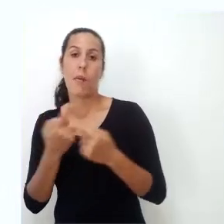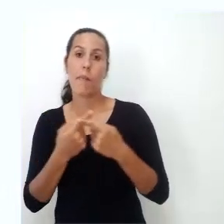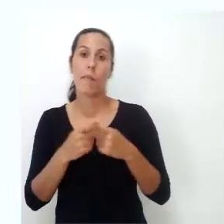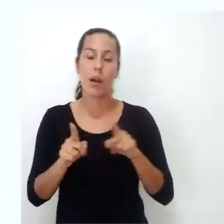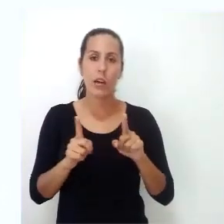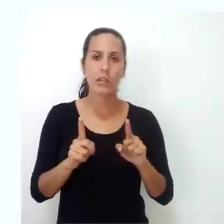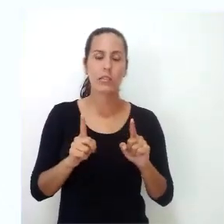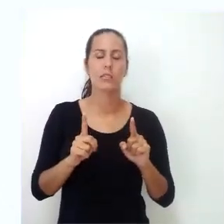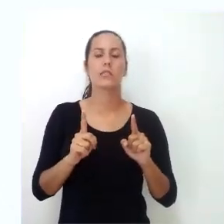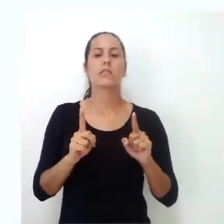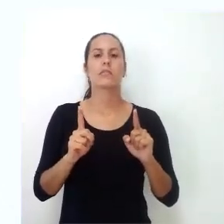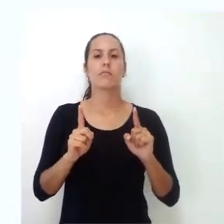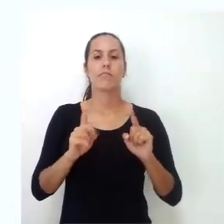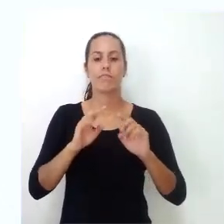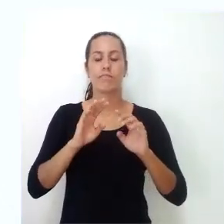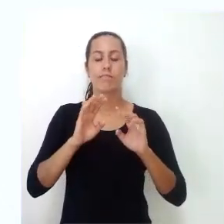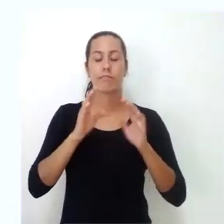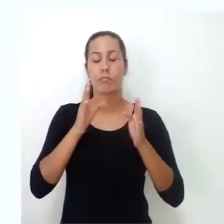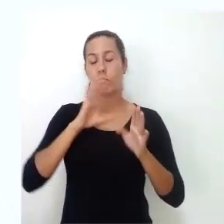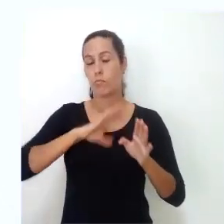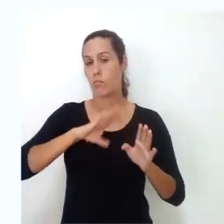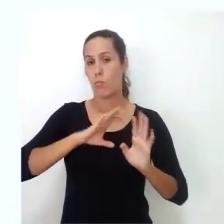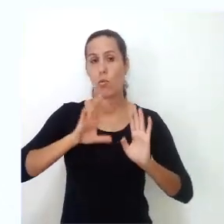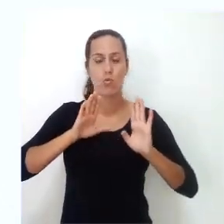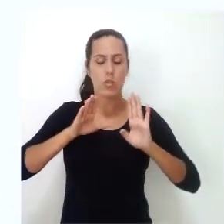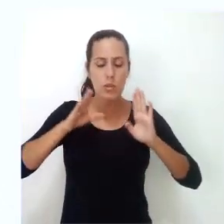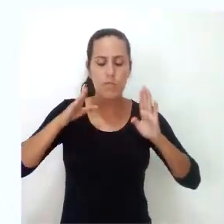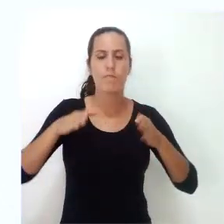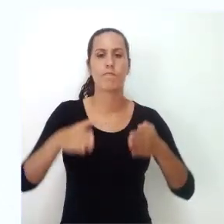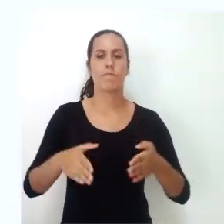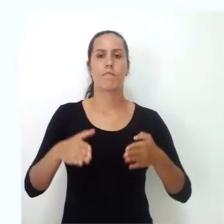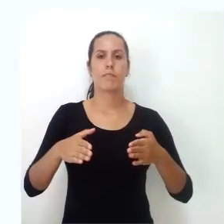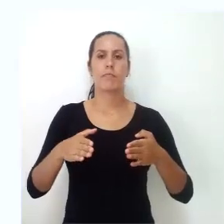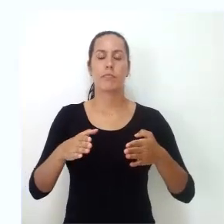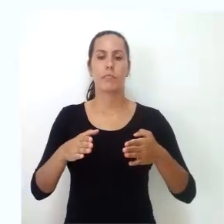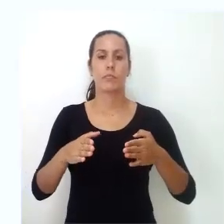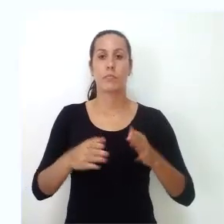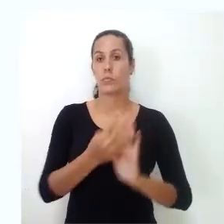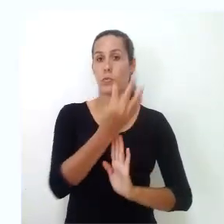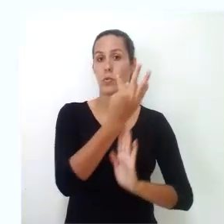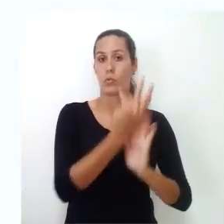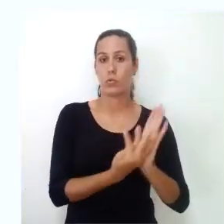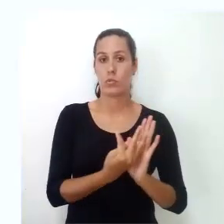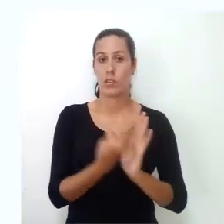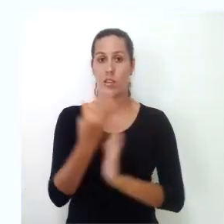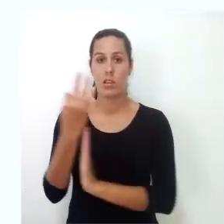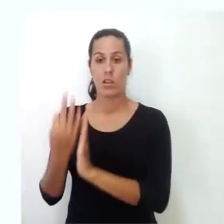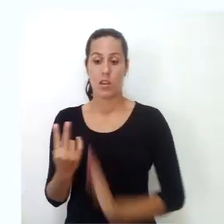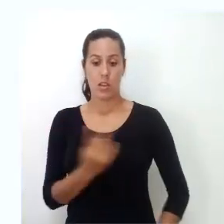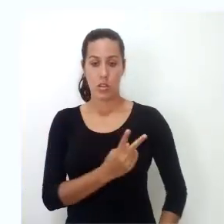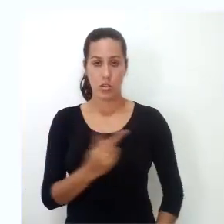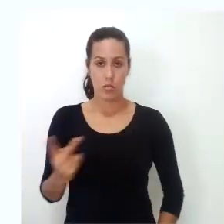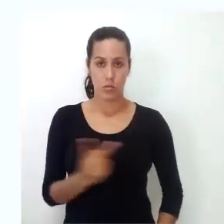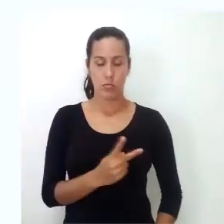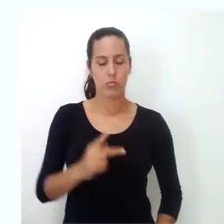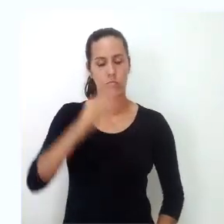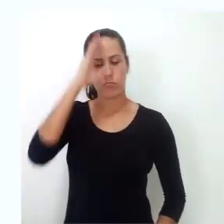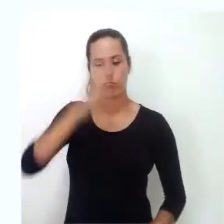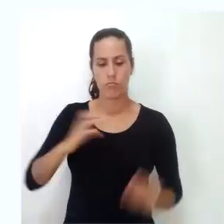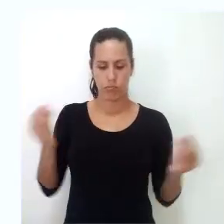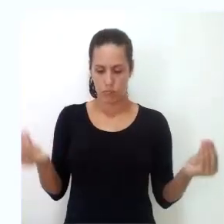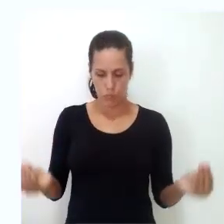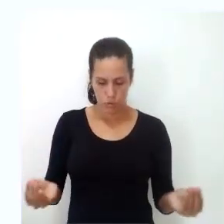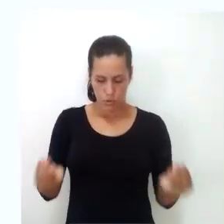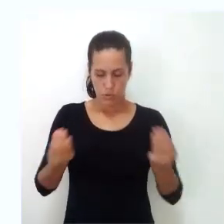legais, normativos. São textos que vão reger a nossa vida, a cidadania.